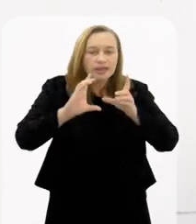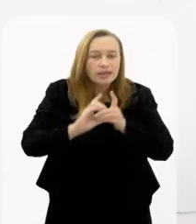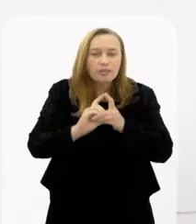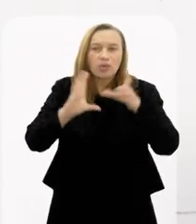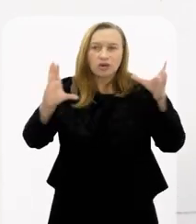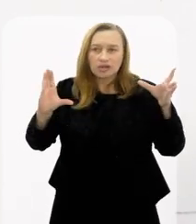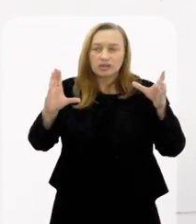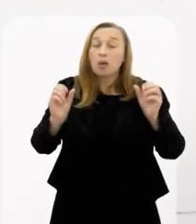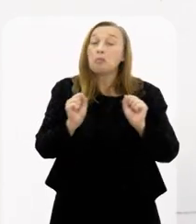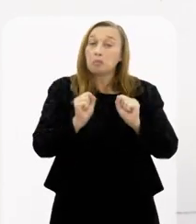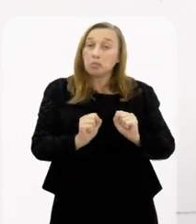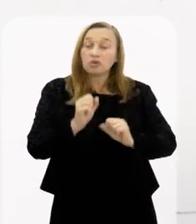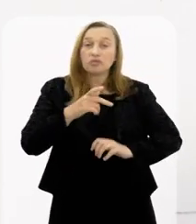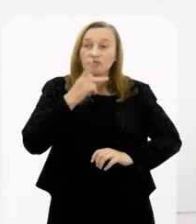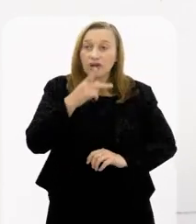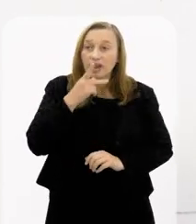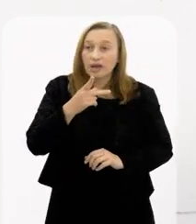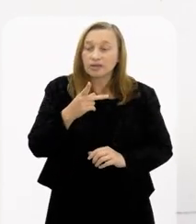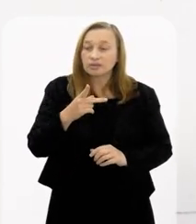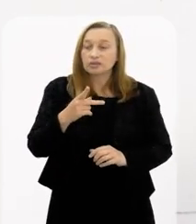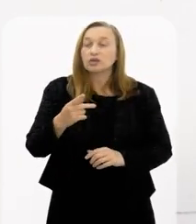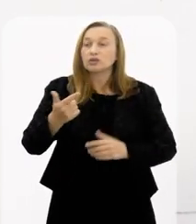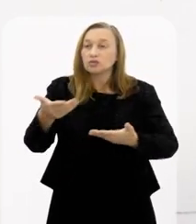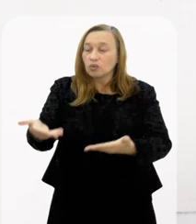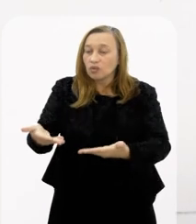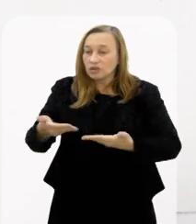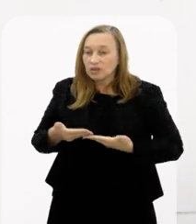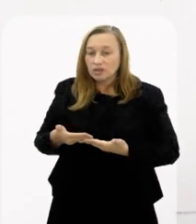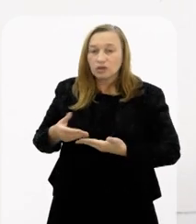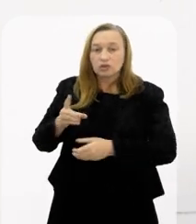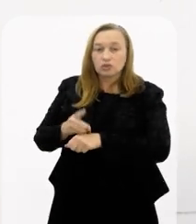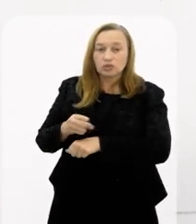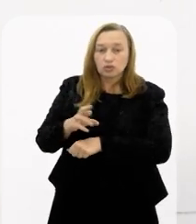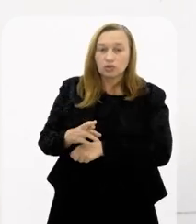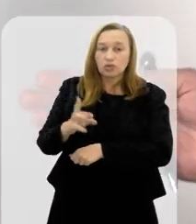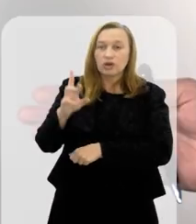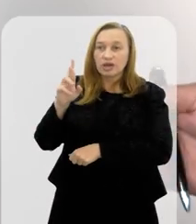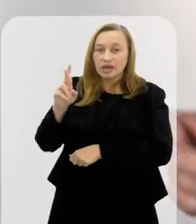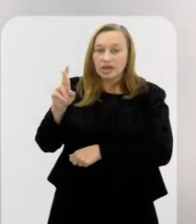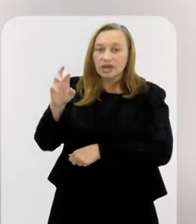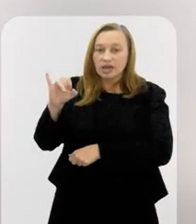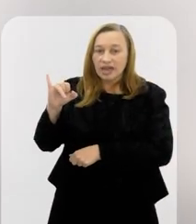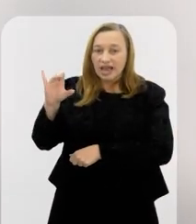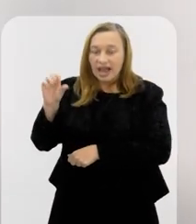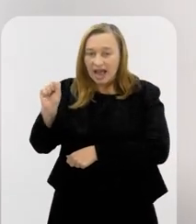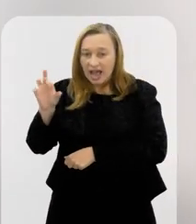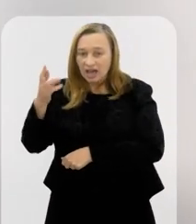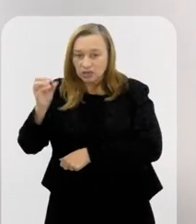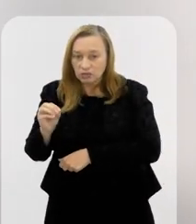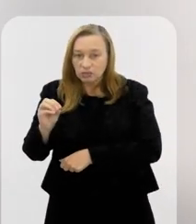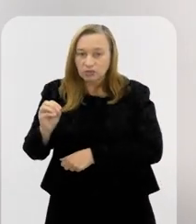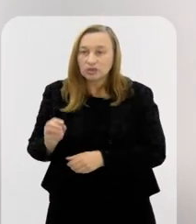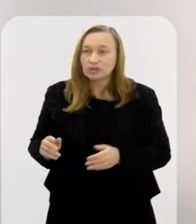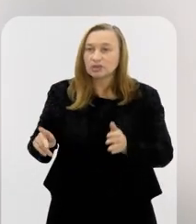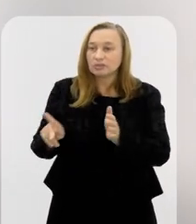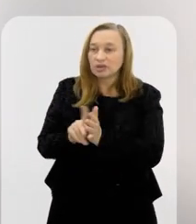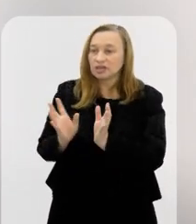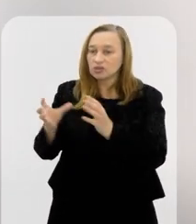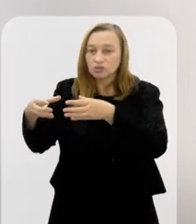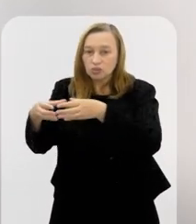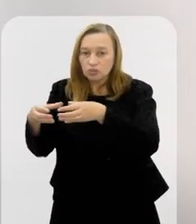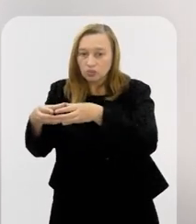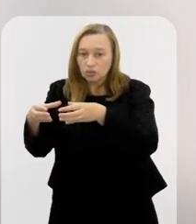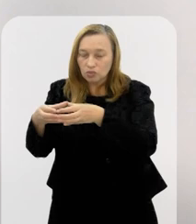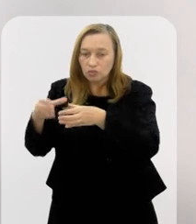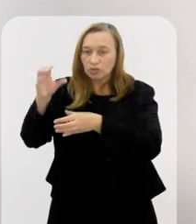democracia assim nós podemos dizer para isso nós convidamos aqui o Dr Ricardo Monteiro que é membro da comissão de direito do